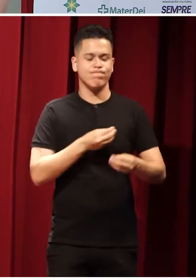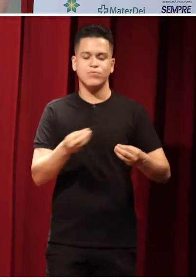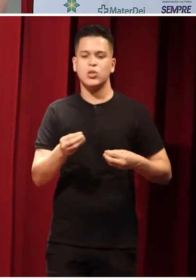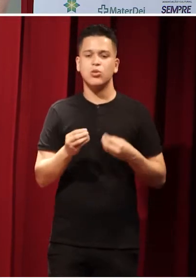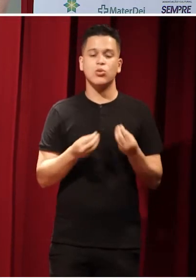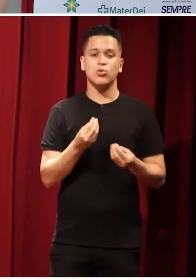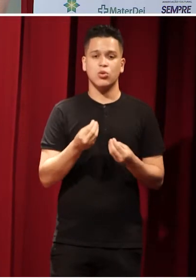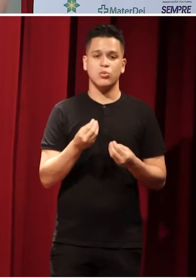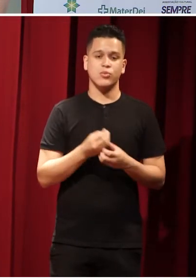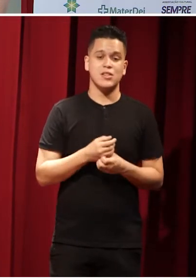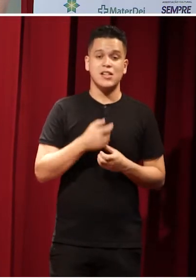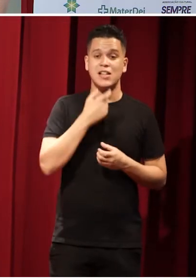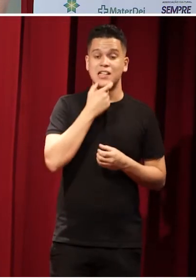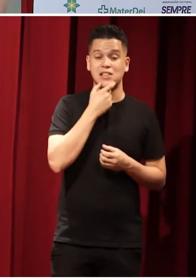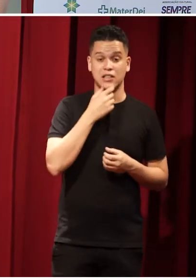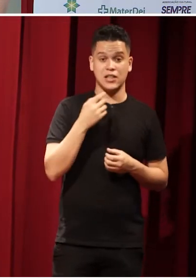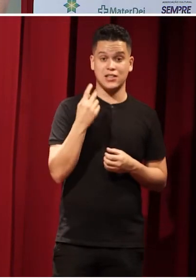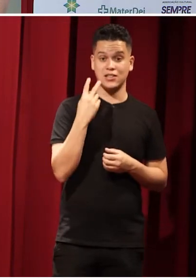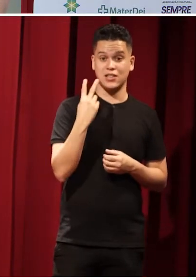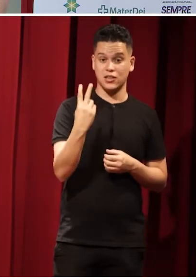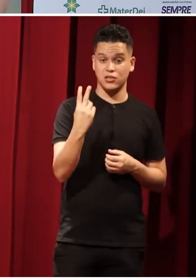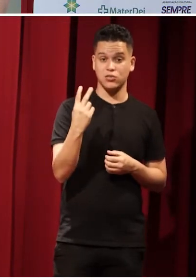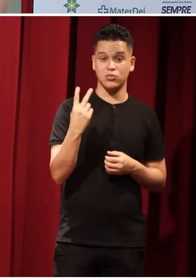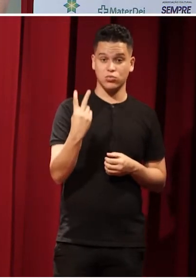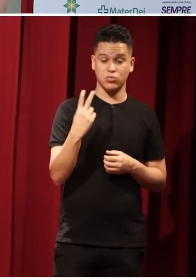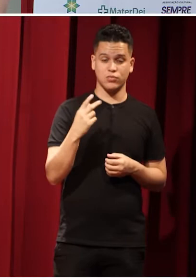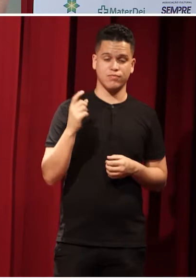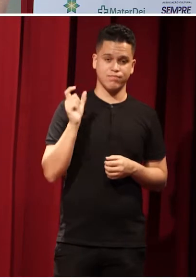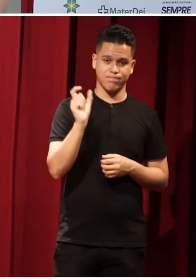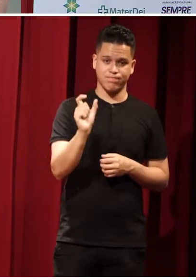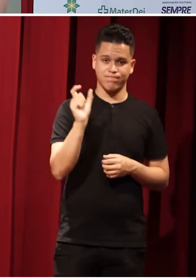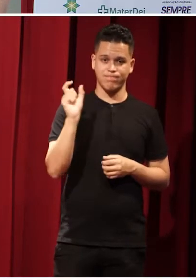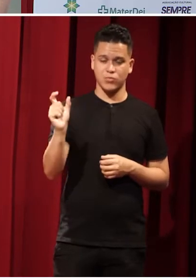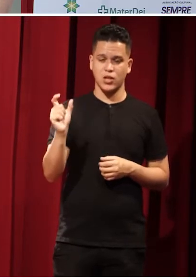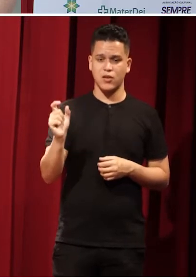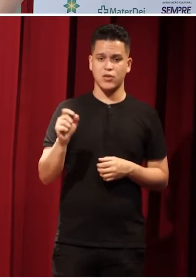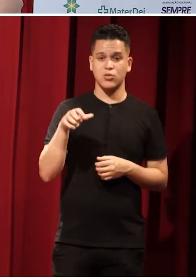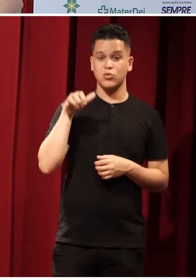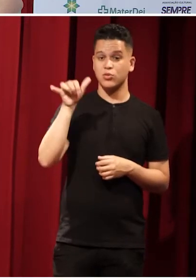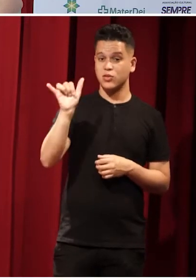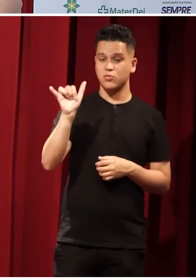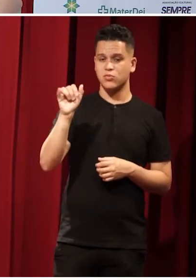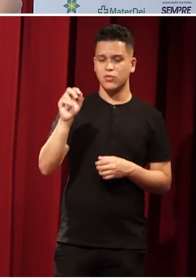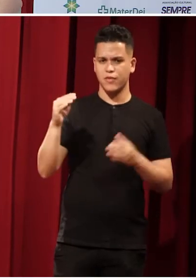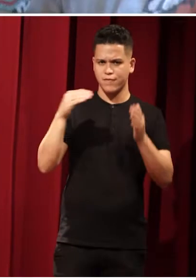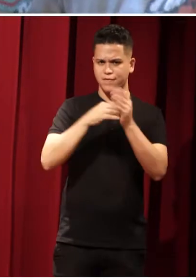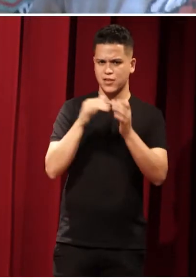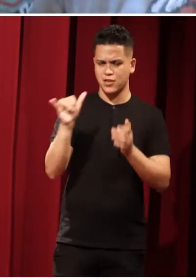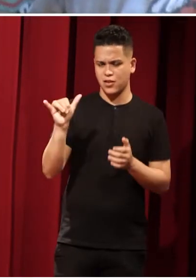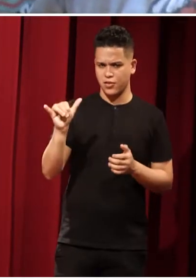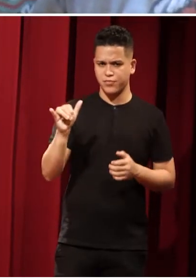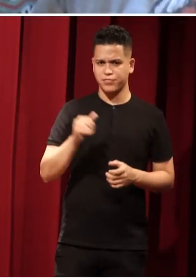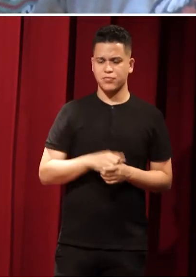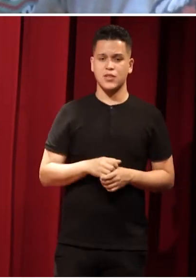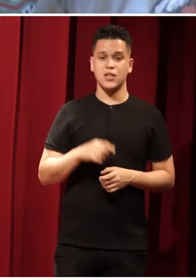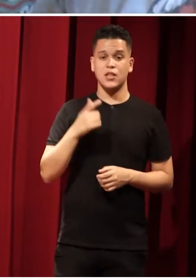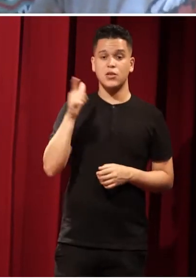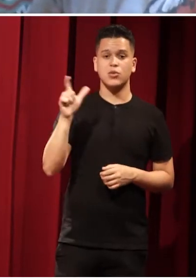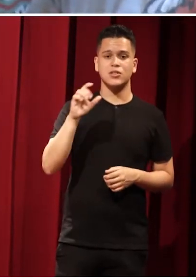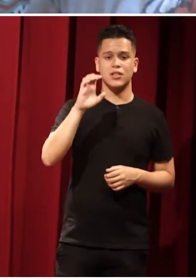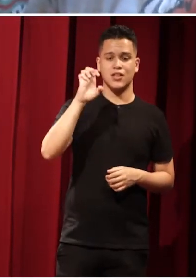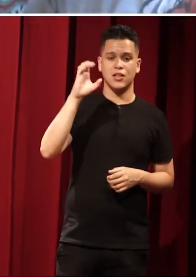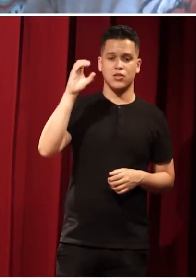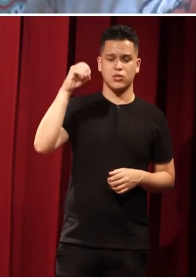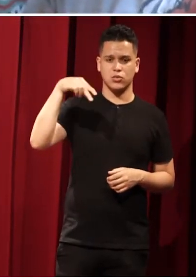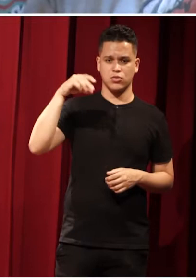nossas relações de troca também é a economia. Em inglês você tem duas palavras, você tem economy com Y, que é a vida